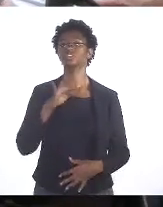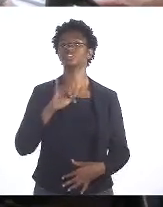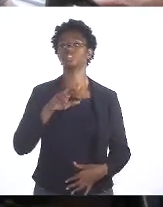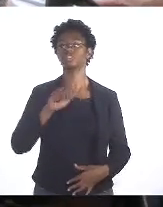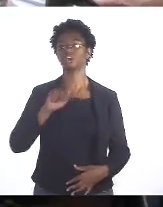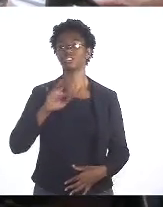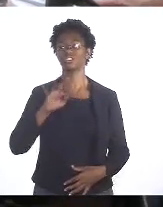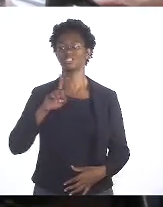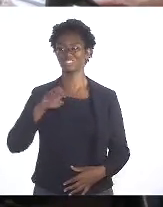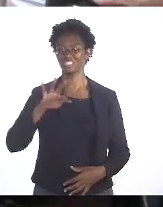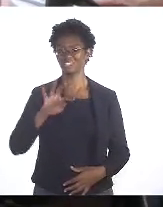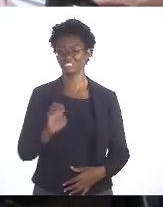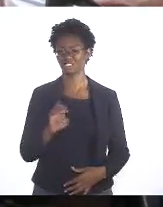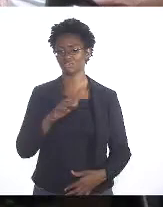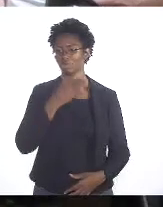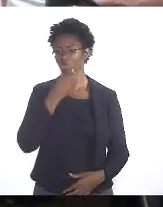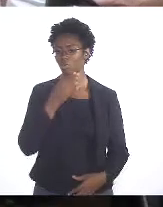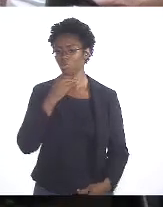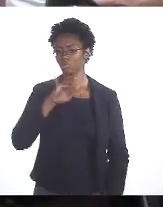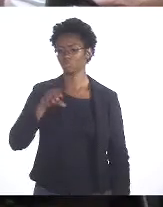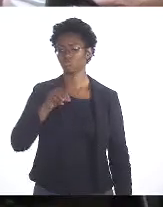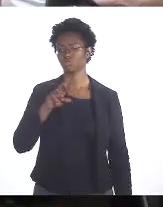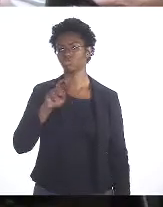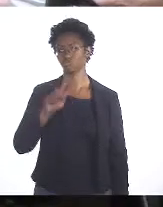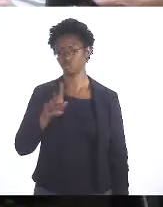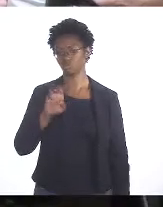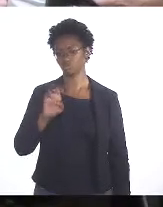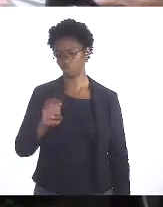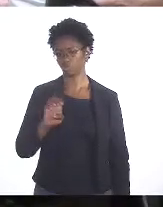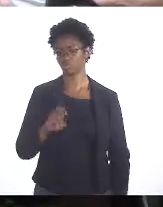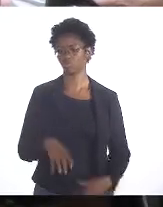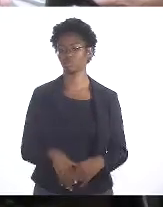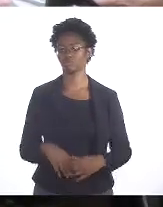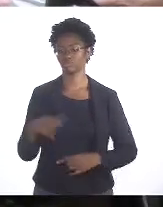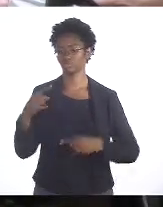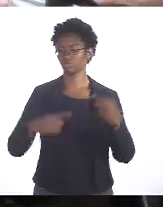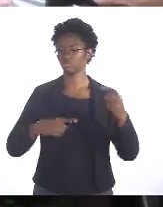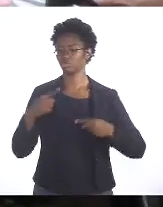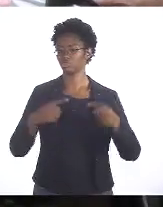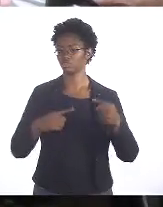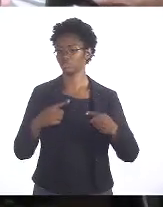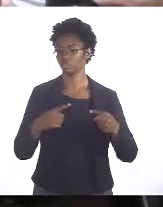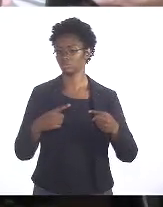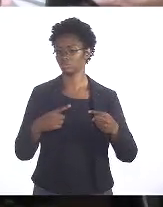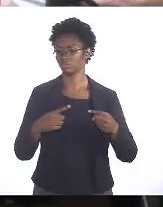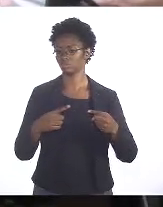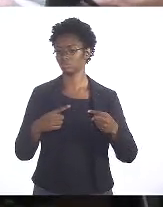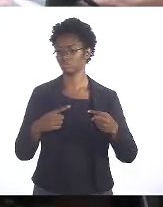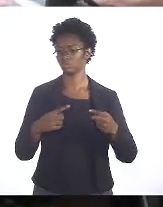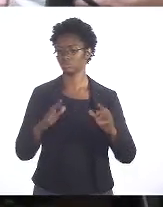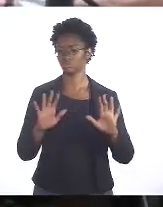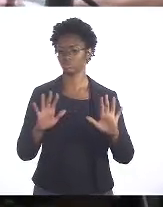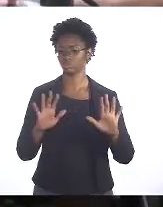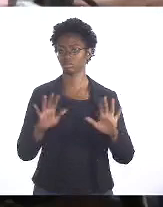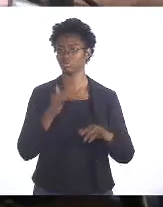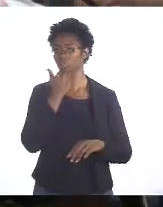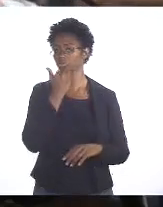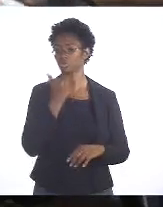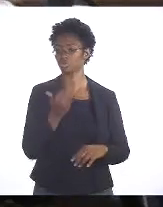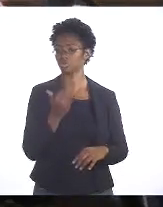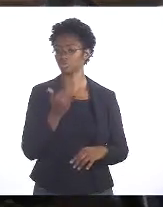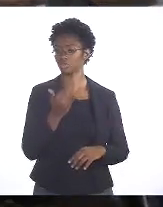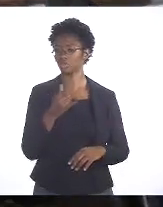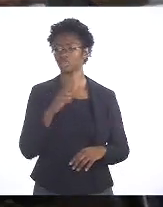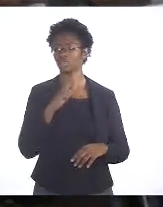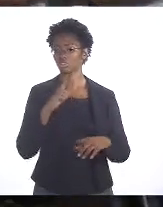Jorge Antônio Gianmancini. Em discussão, não havendo quem queira discutir, perdão. Pendente de pareceres